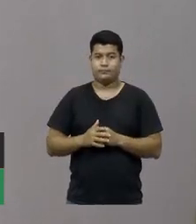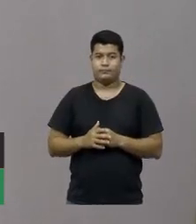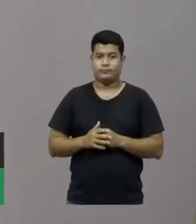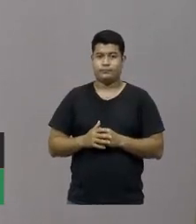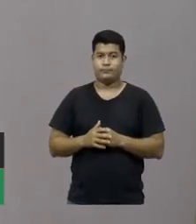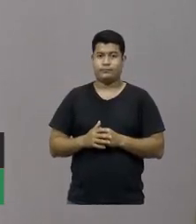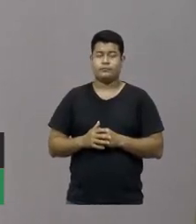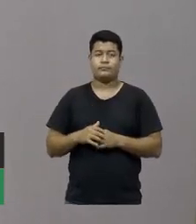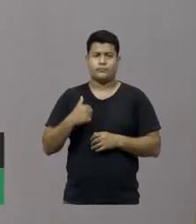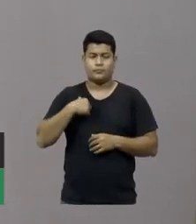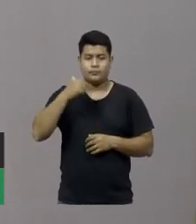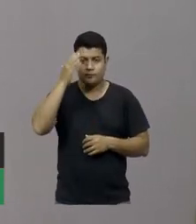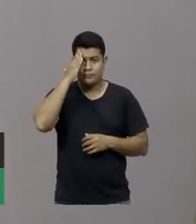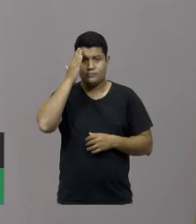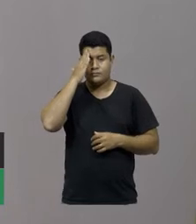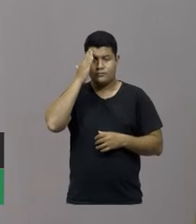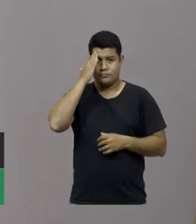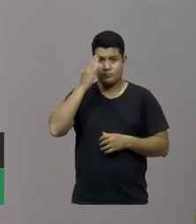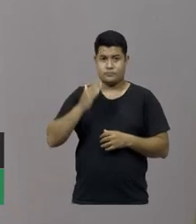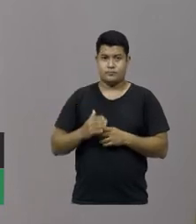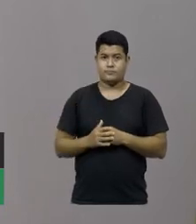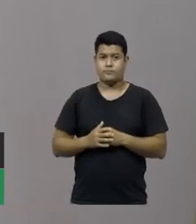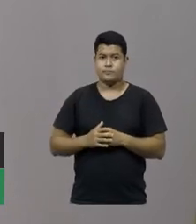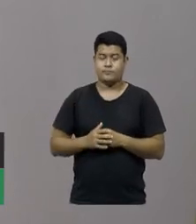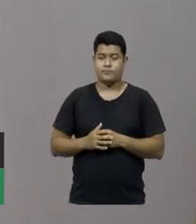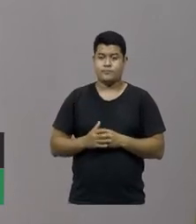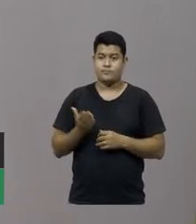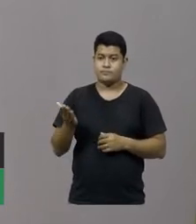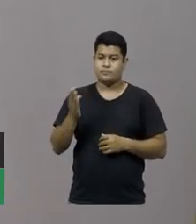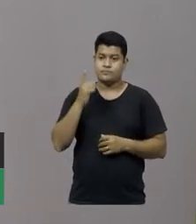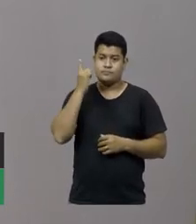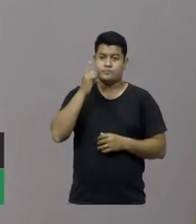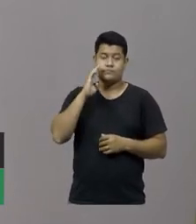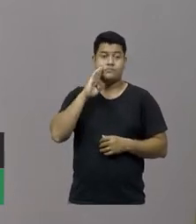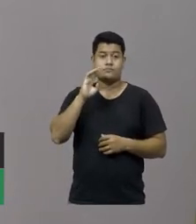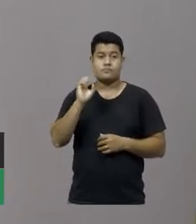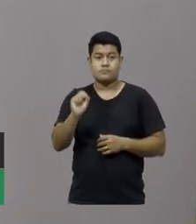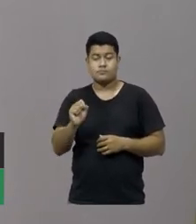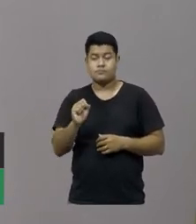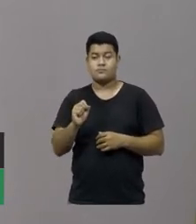Sei que o deputado Bruno e outros deputados